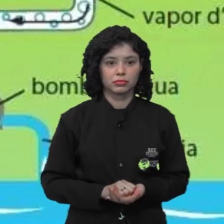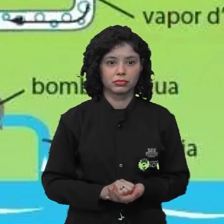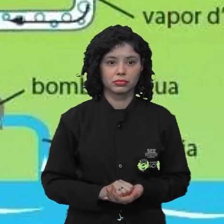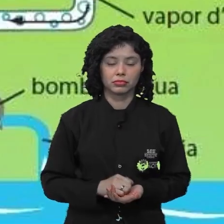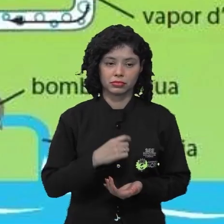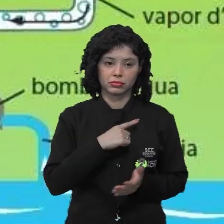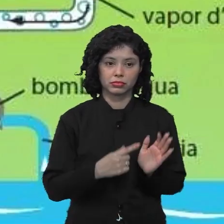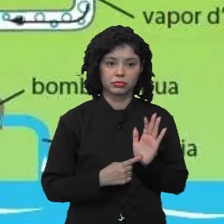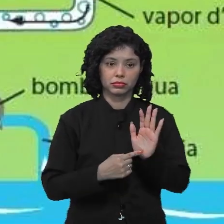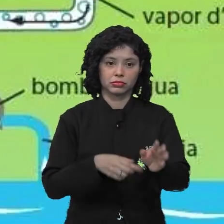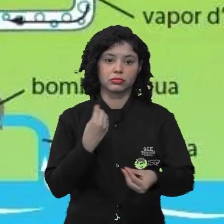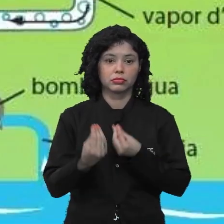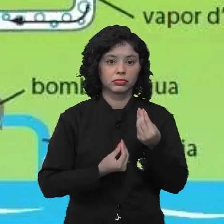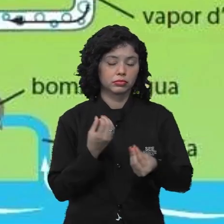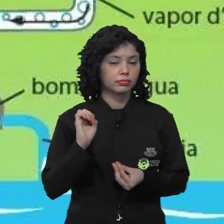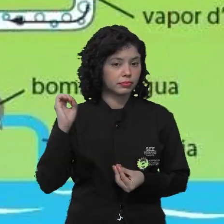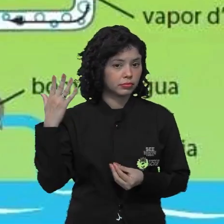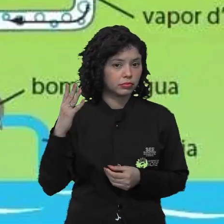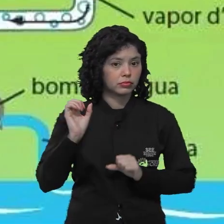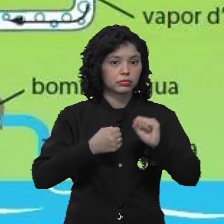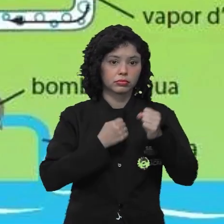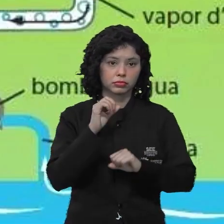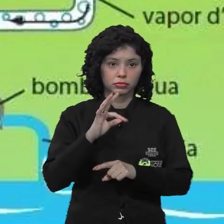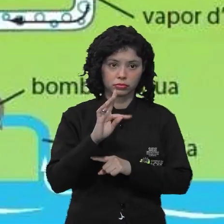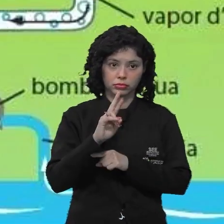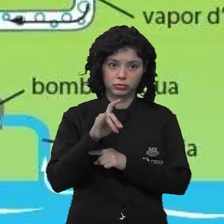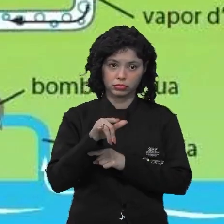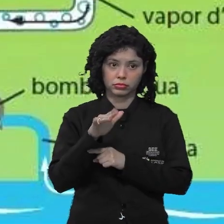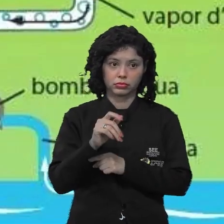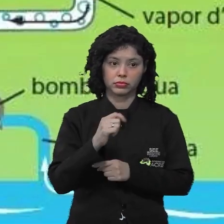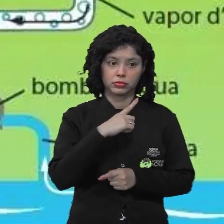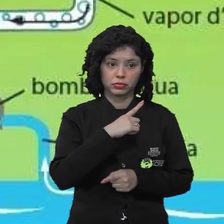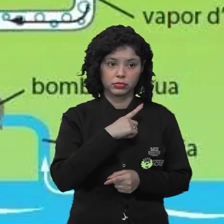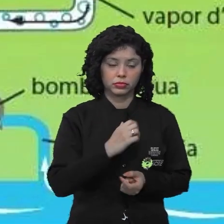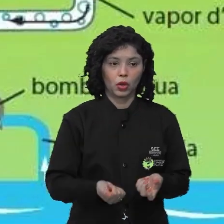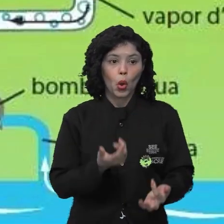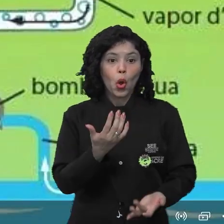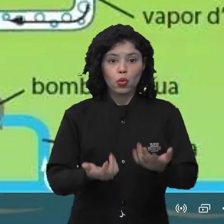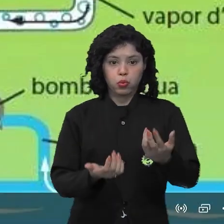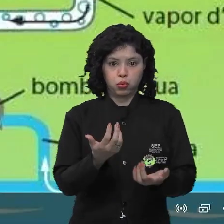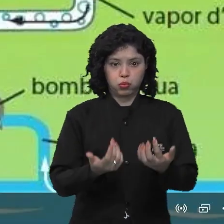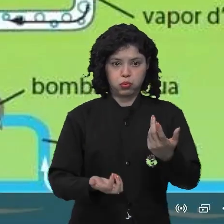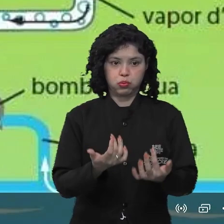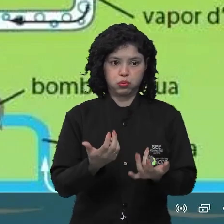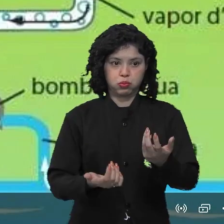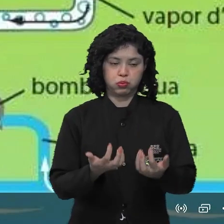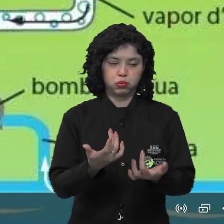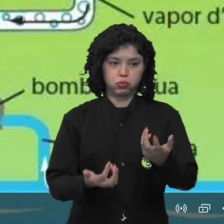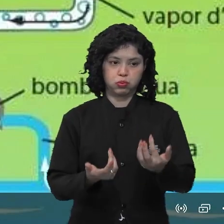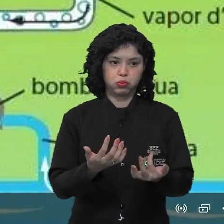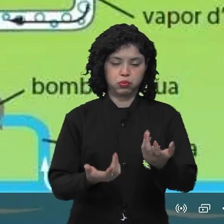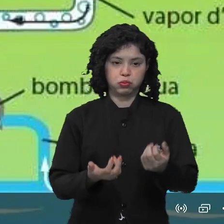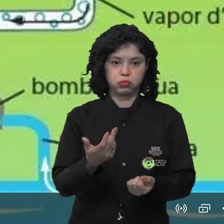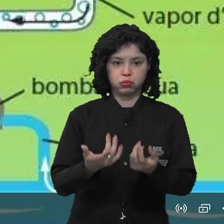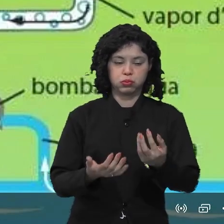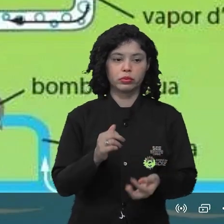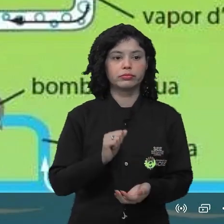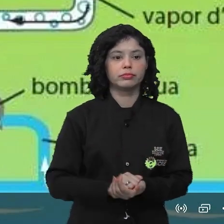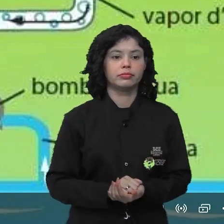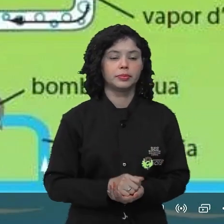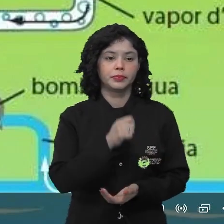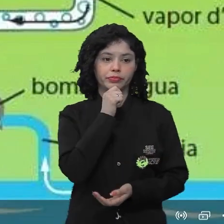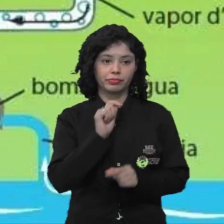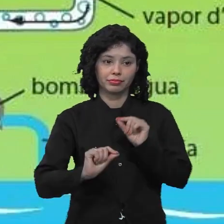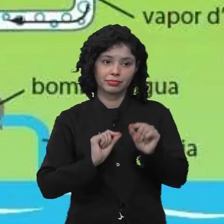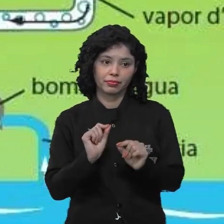vamos demonstrar como funciona que é a usina termoelétrica. Então, a gente vai ter aqui o combustível, né, que pode ser o óleo, diesel, carvão, petróleo,